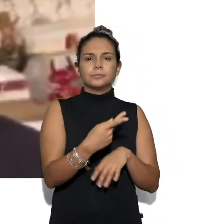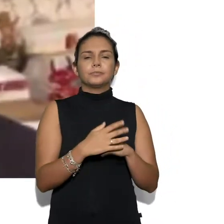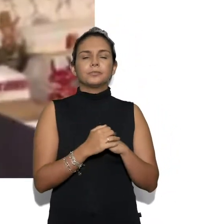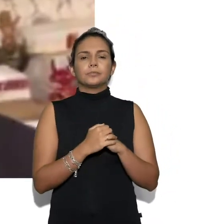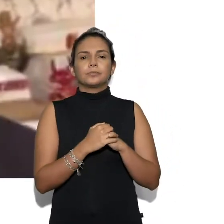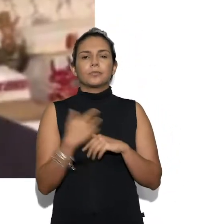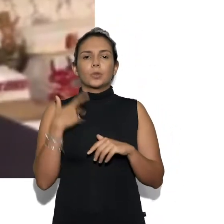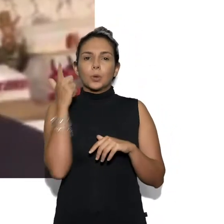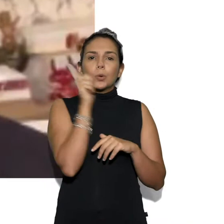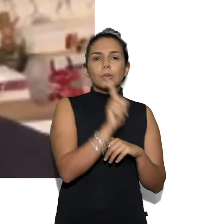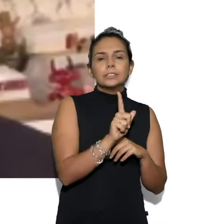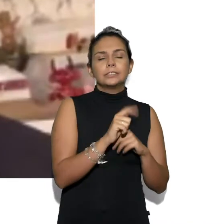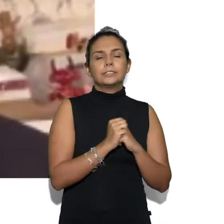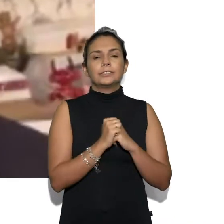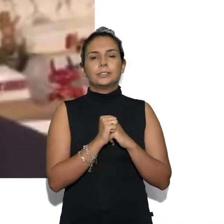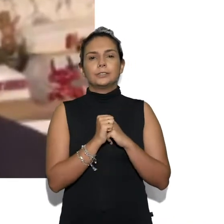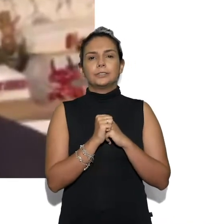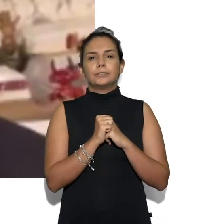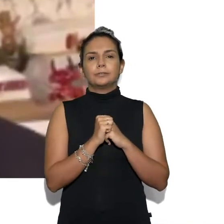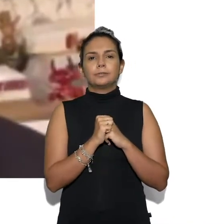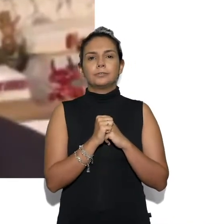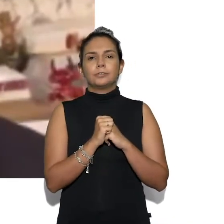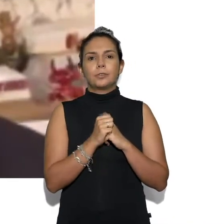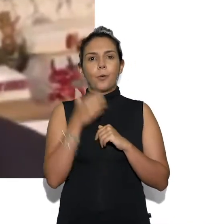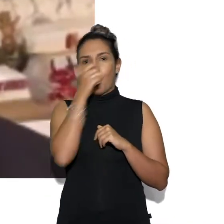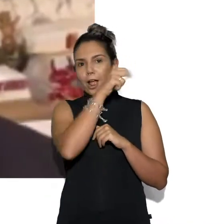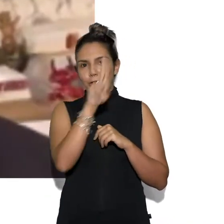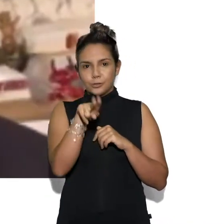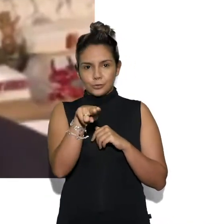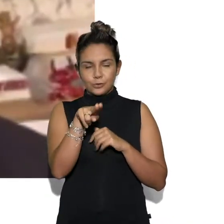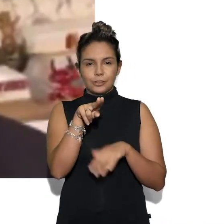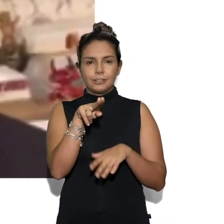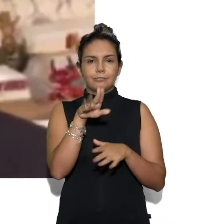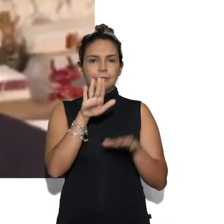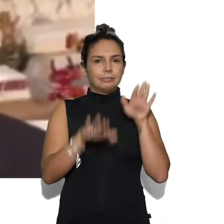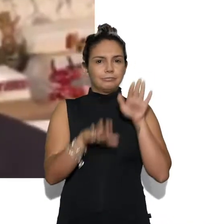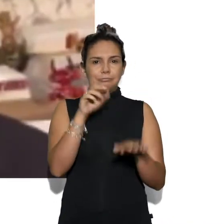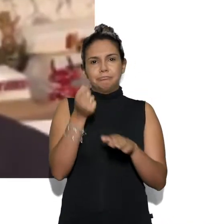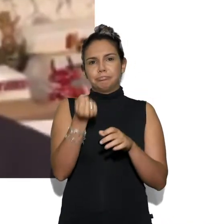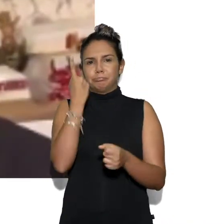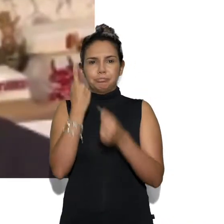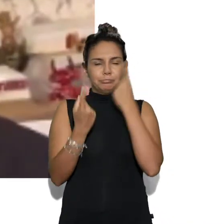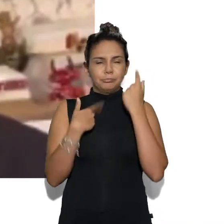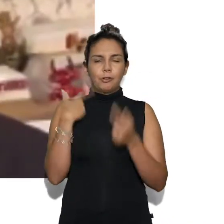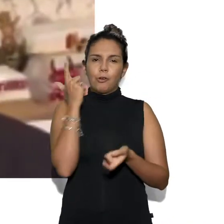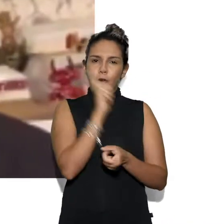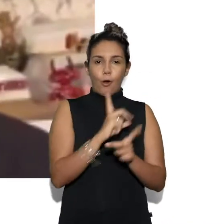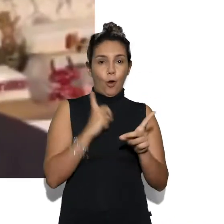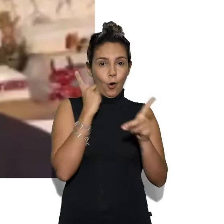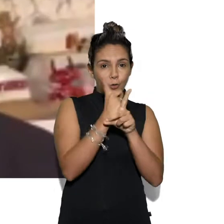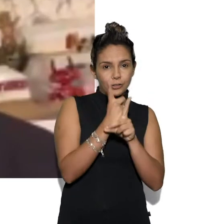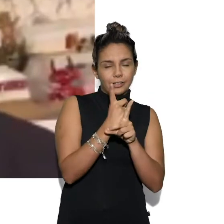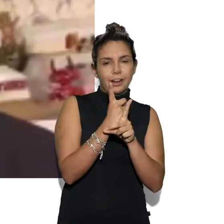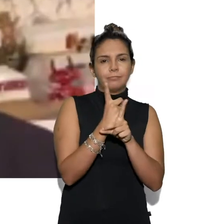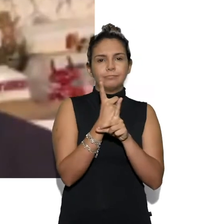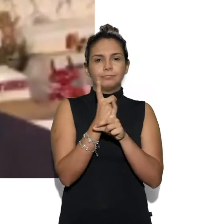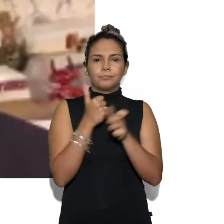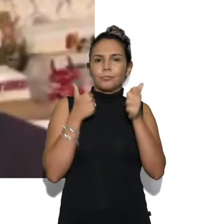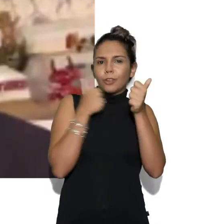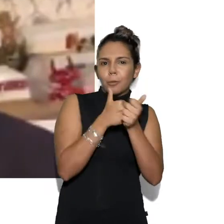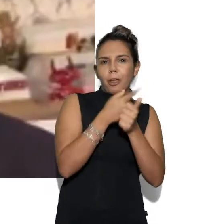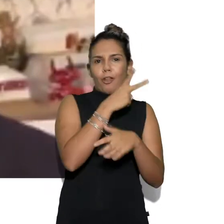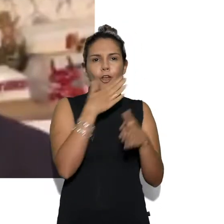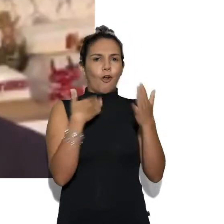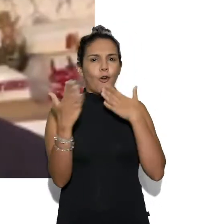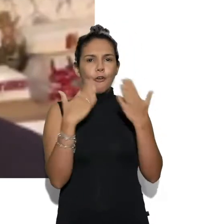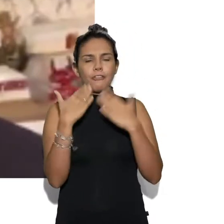quando consigo, e quase nunca, é verdade que é raro conseguir, mas quando consigo acompanhar as suas